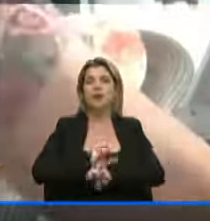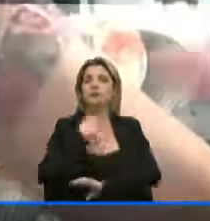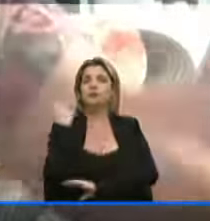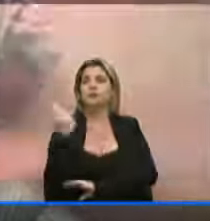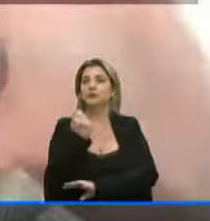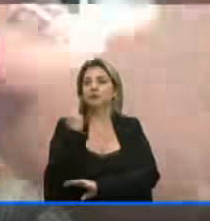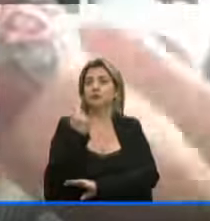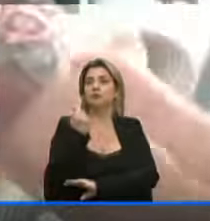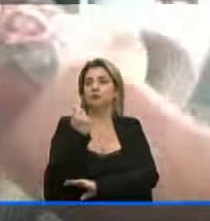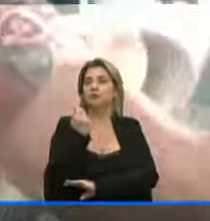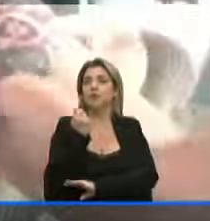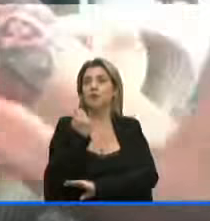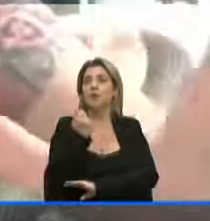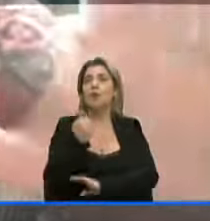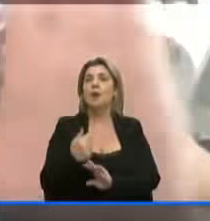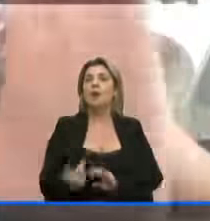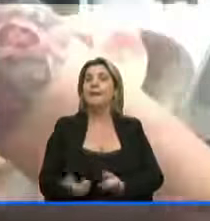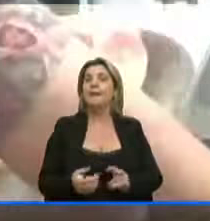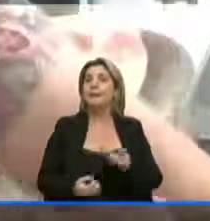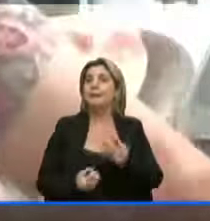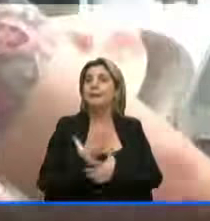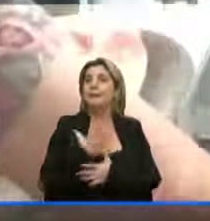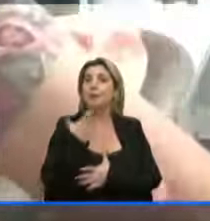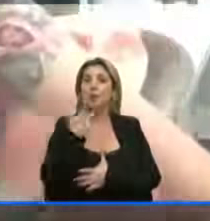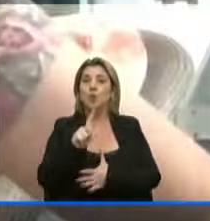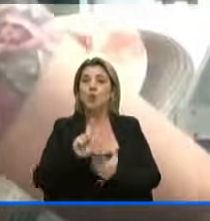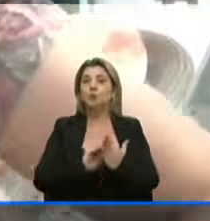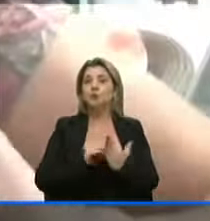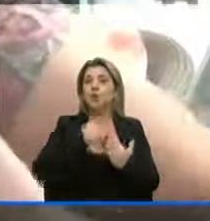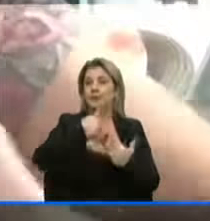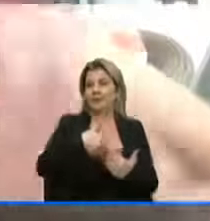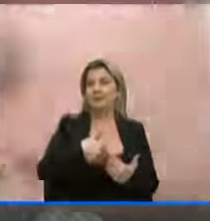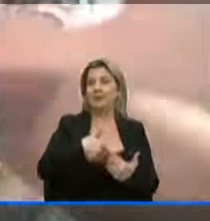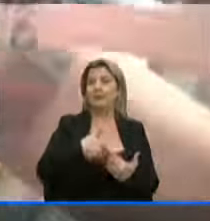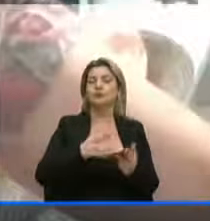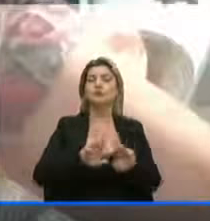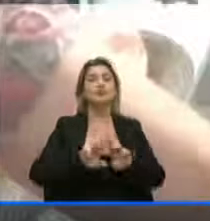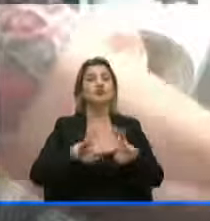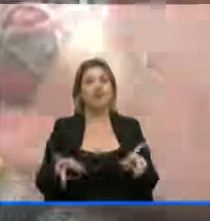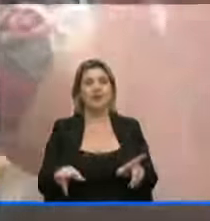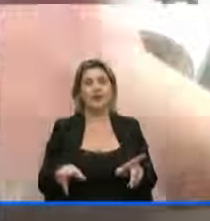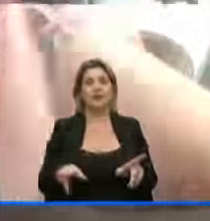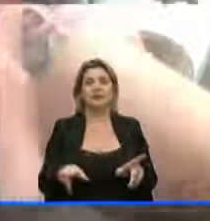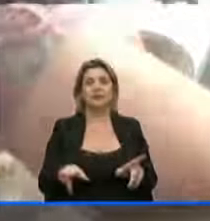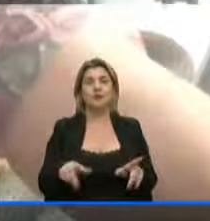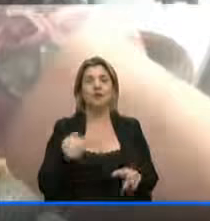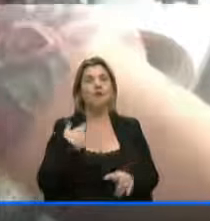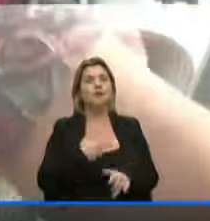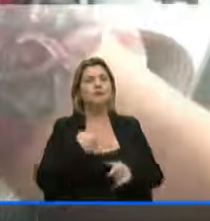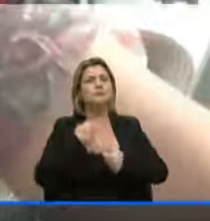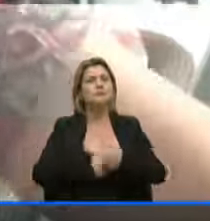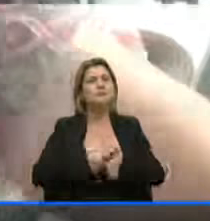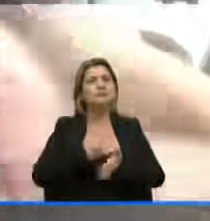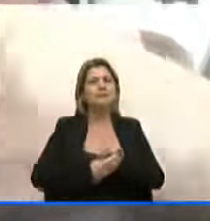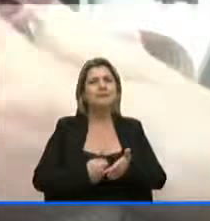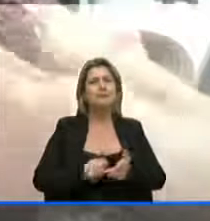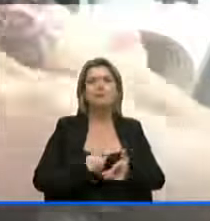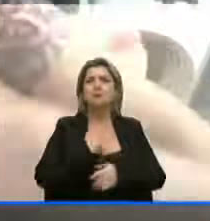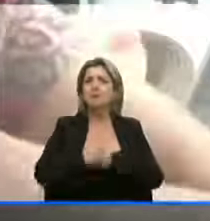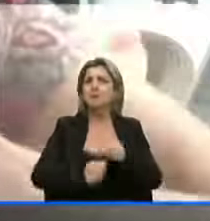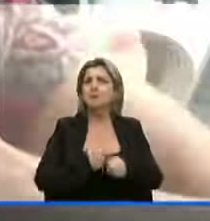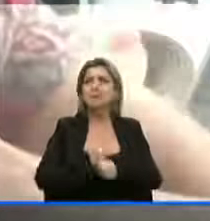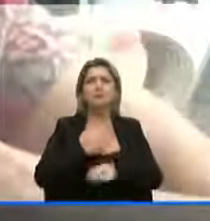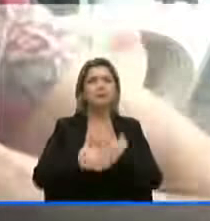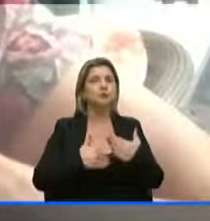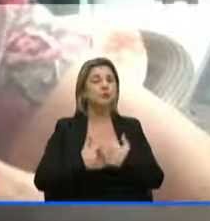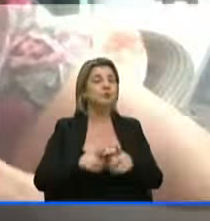outro calendário, muito diverso. O estado do Rio Grande do Sul, olha, nós brigamos o ano inteiro, mas não sobre o calendário. Quero aqui,